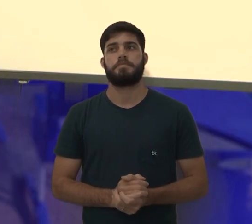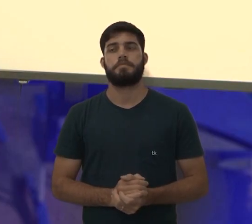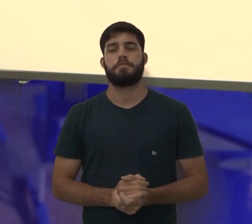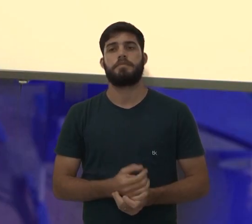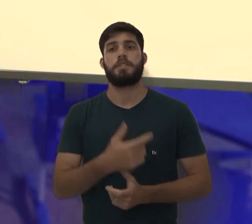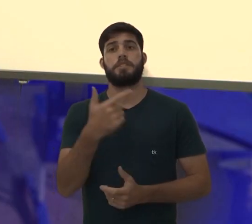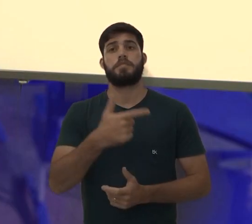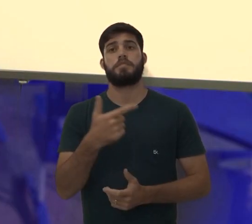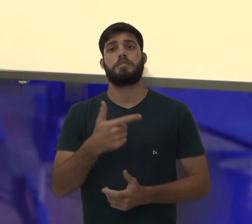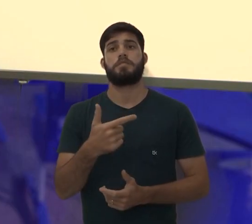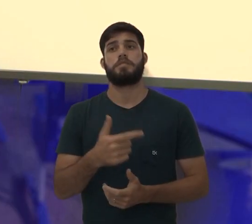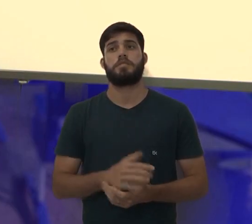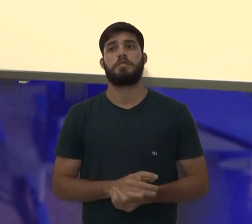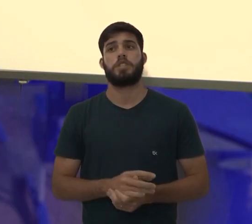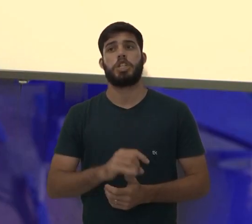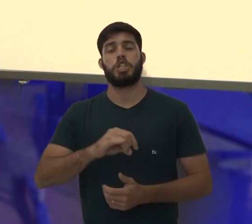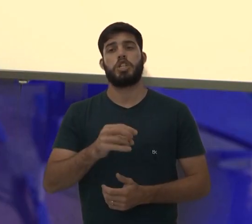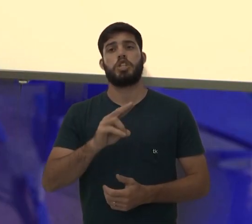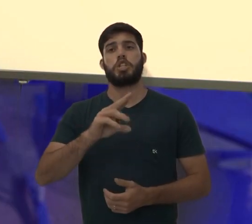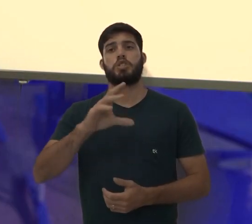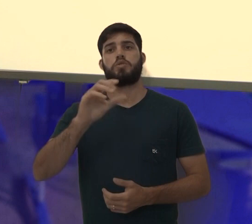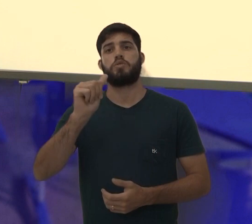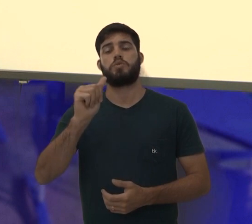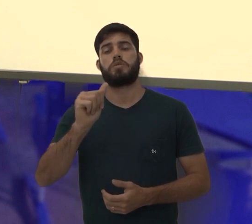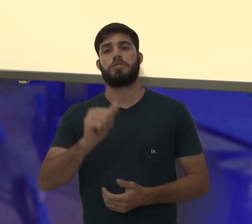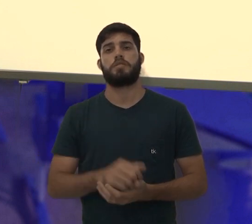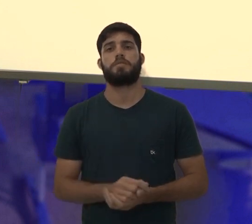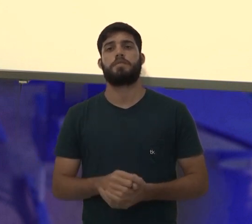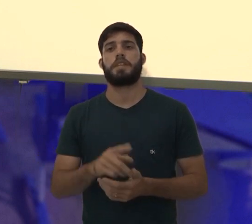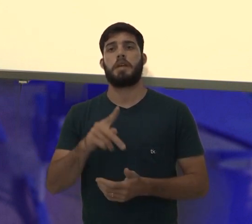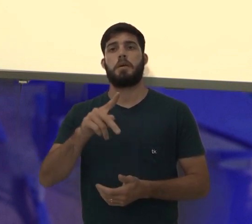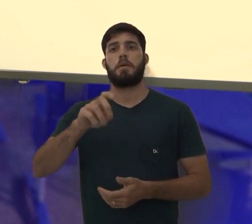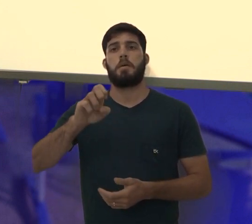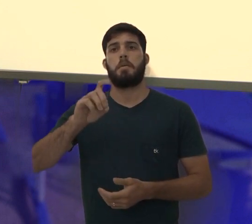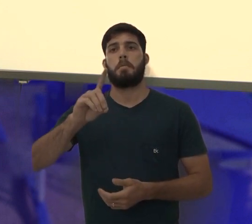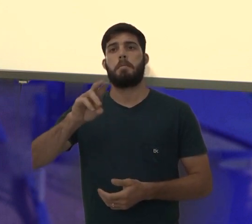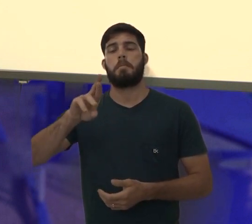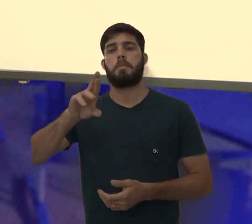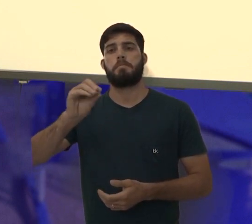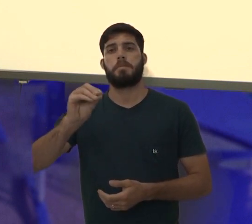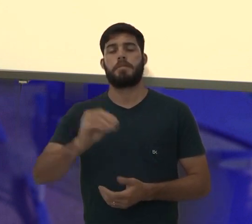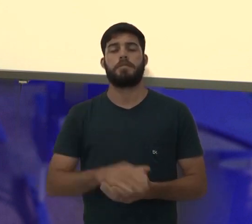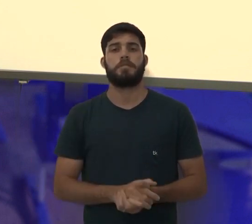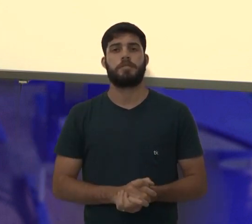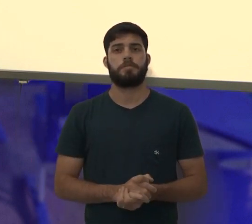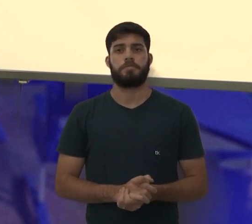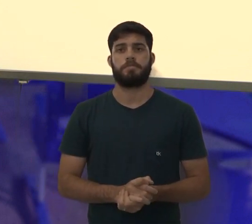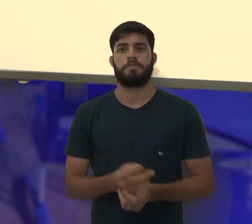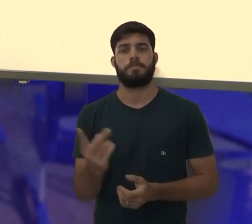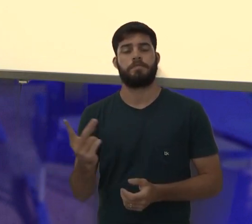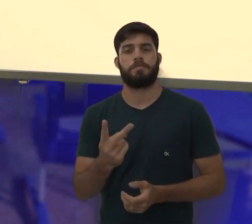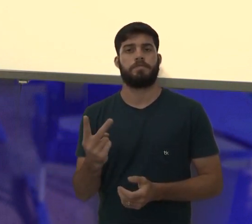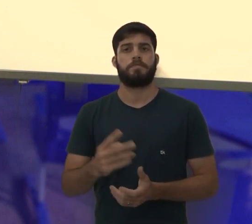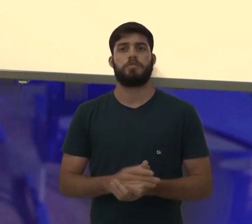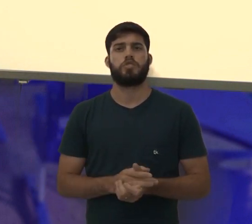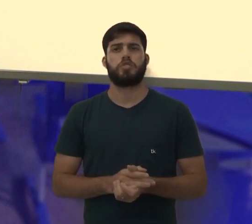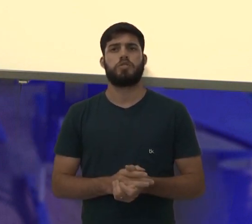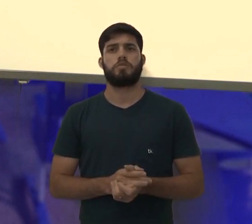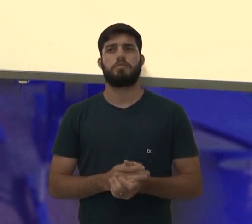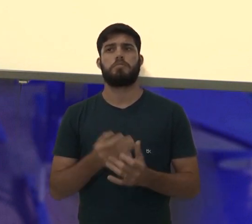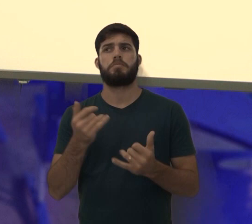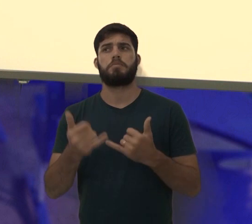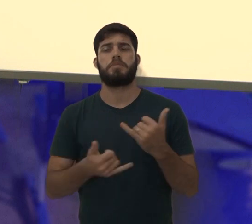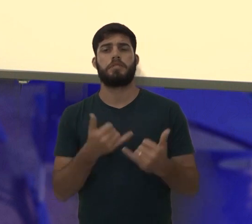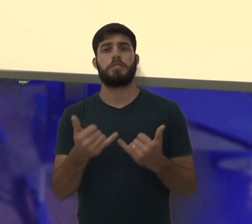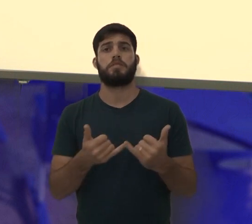A segunda questão falava de Juca e Pedro, que estudam na escola Professor Rubem de Lima Barros, não é? E eles estavam jogando um